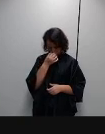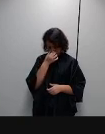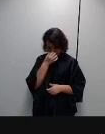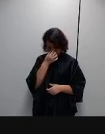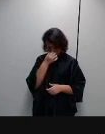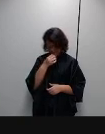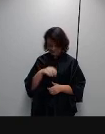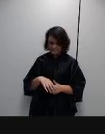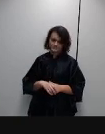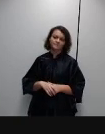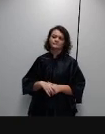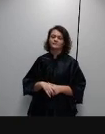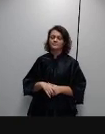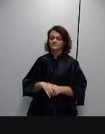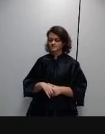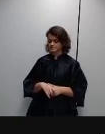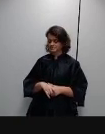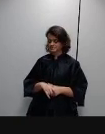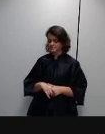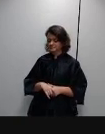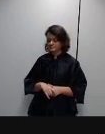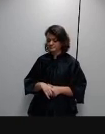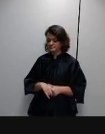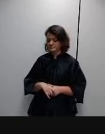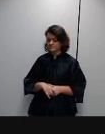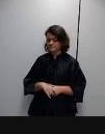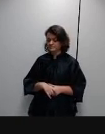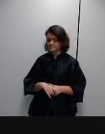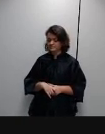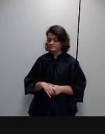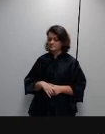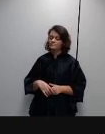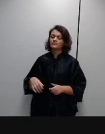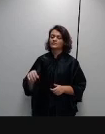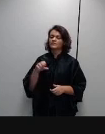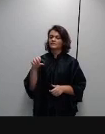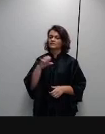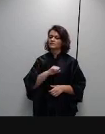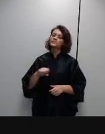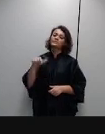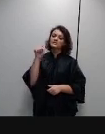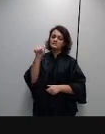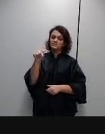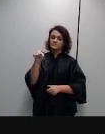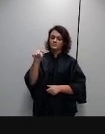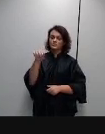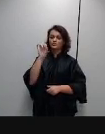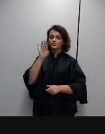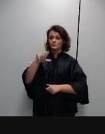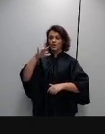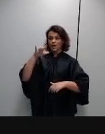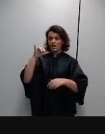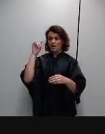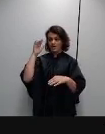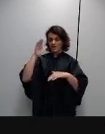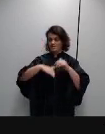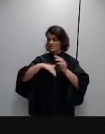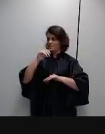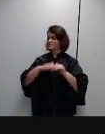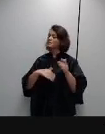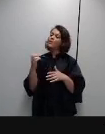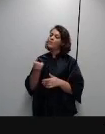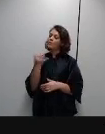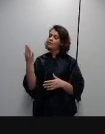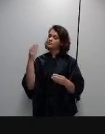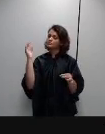mesmo havendo ação cognitiva da súmula 7 somente deve ser aplicada nos casos em que para o julgamento